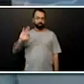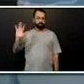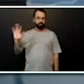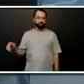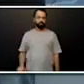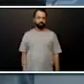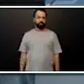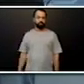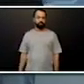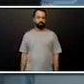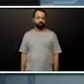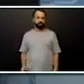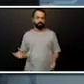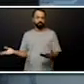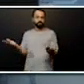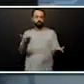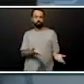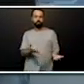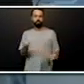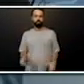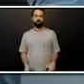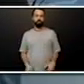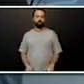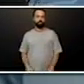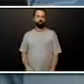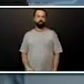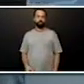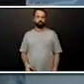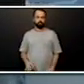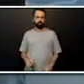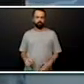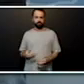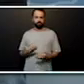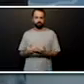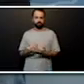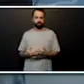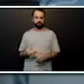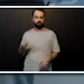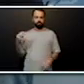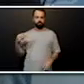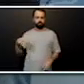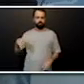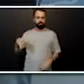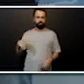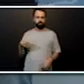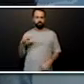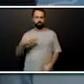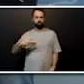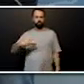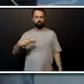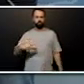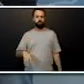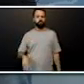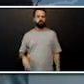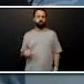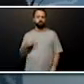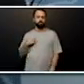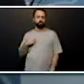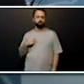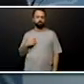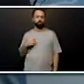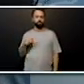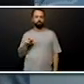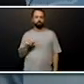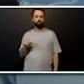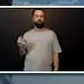Olá, sejam bem-vindos a mais uma aula de matemática. Sou o professor Alain e